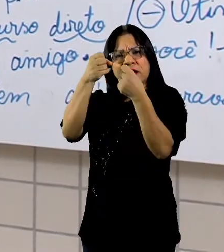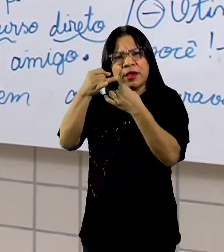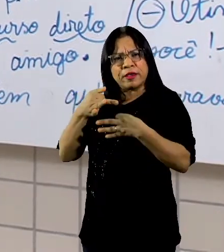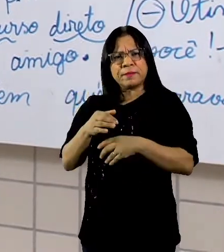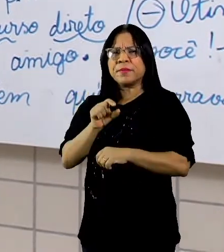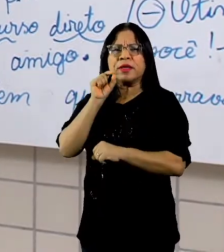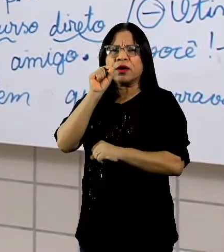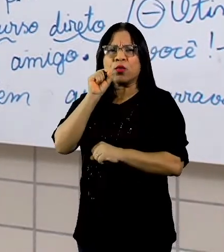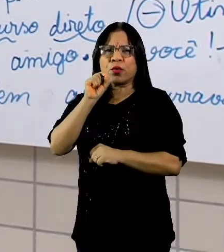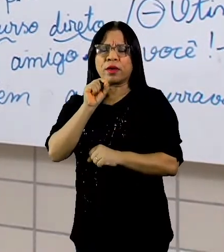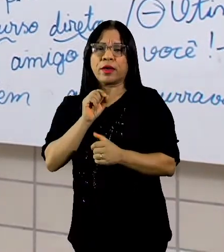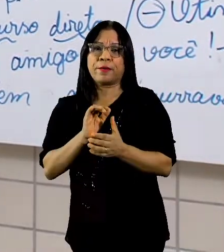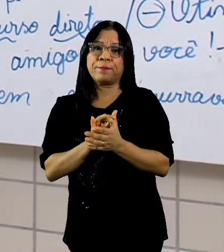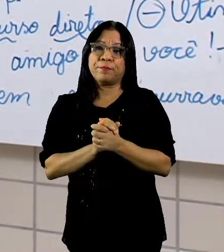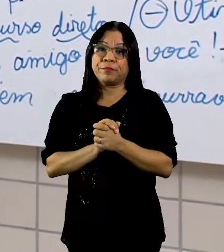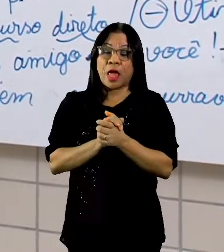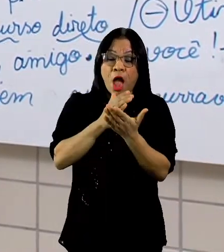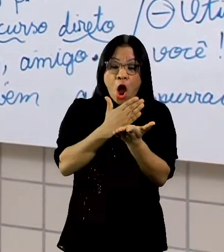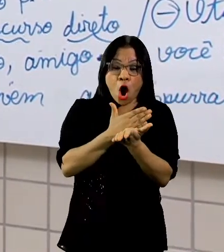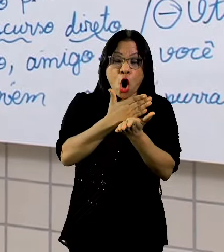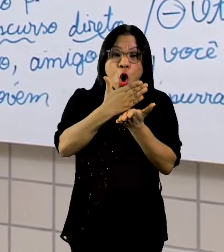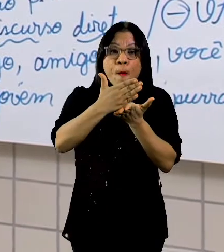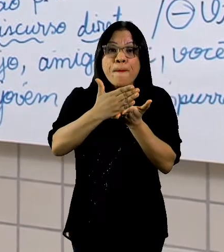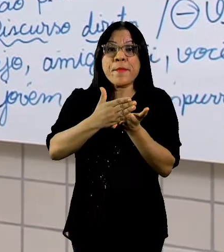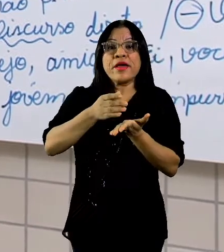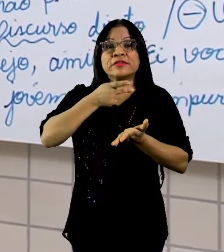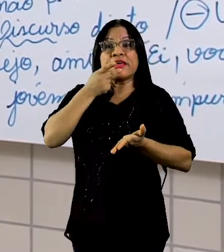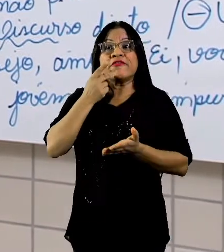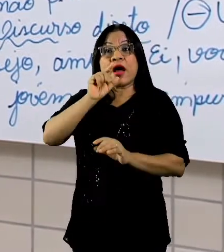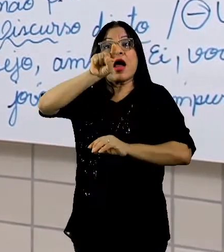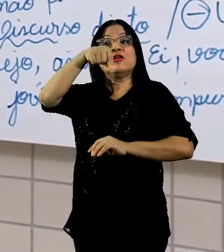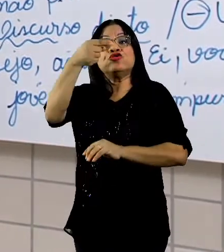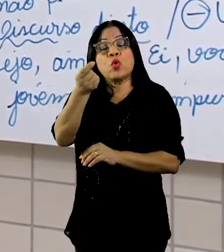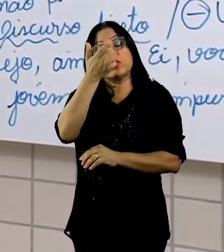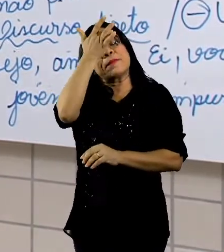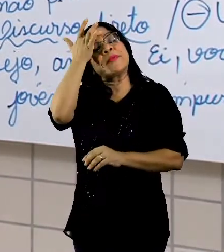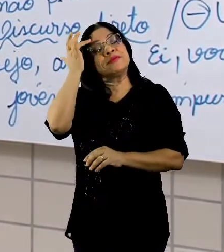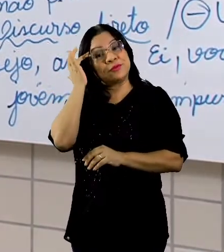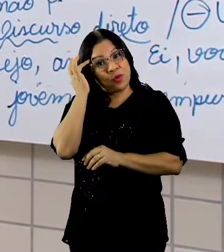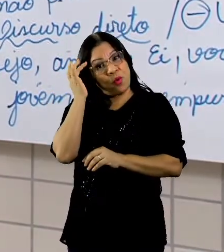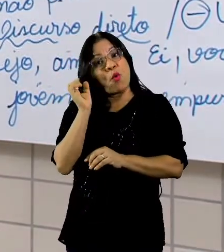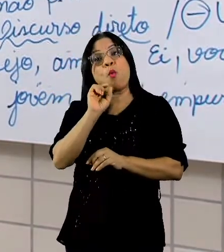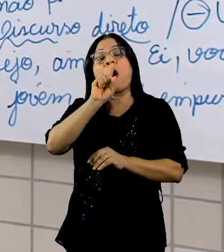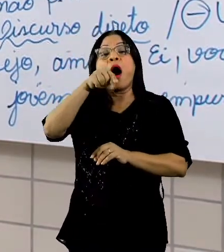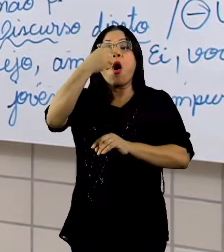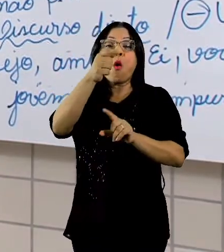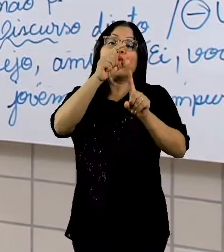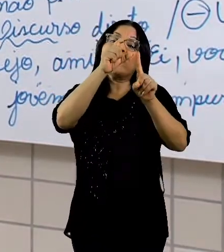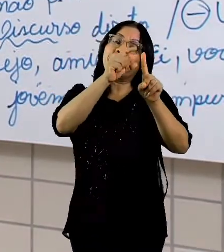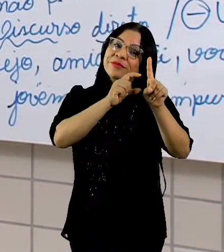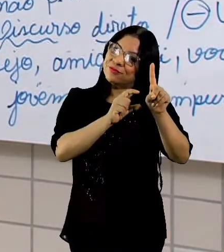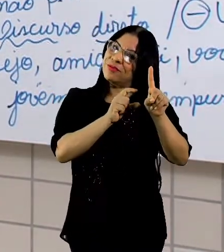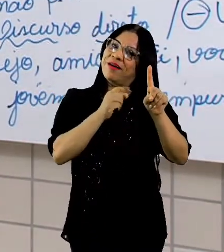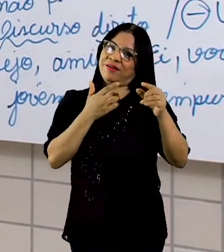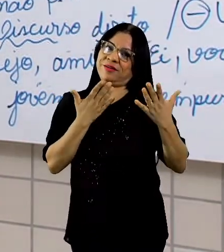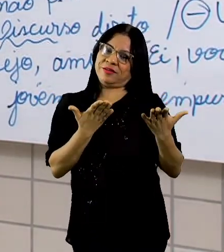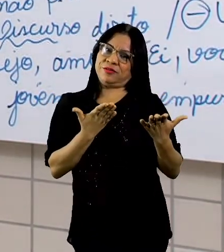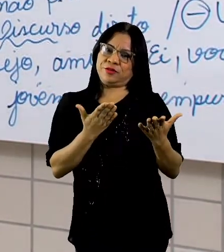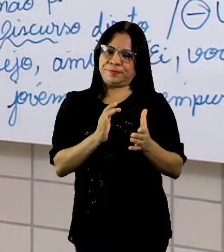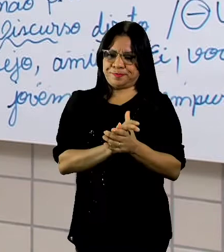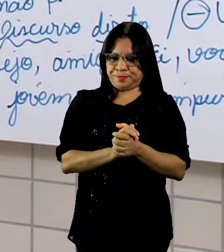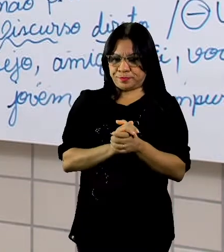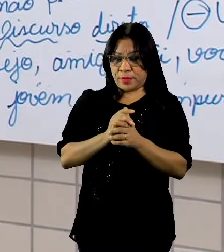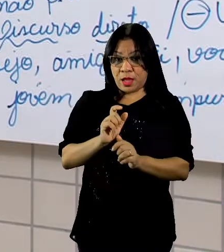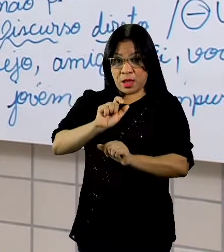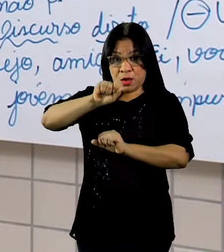introduzir fala das personagens. Professora, e além do travessão, qual outro sinal de pontuação que